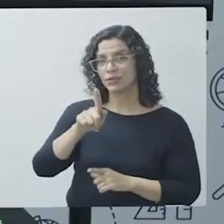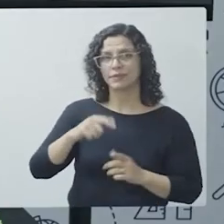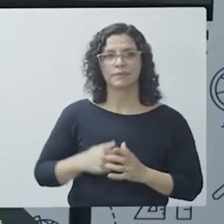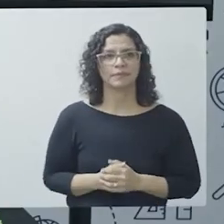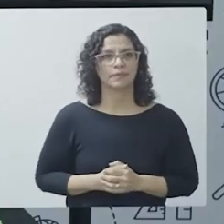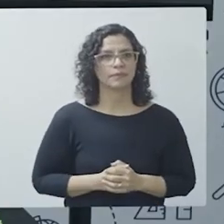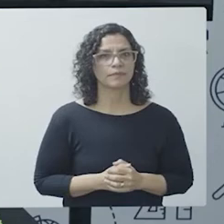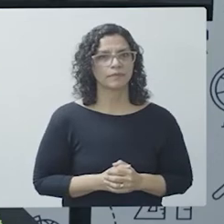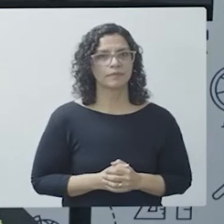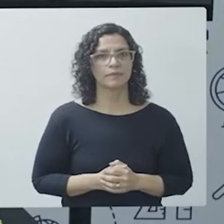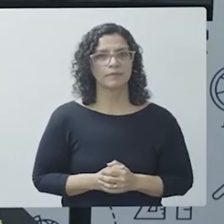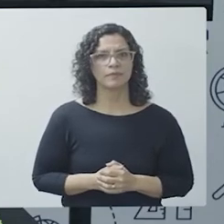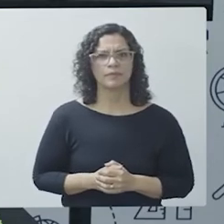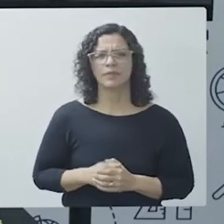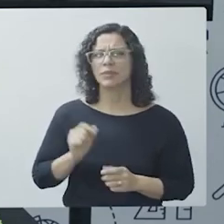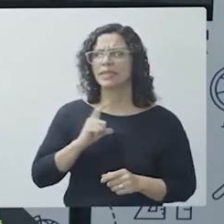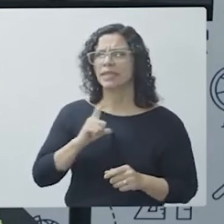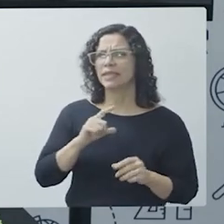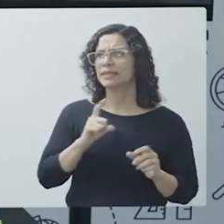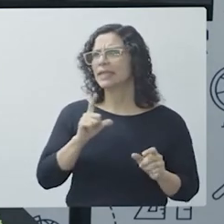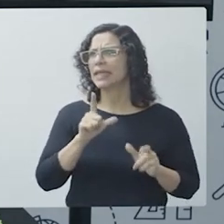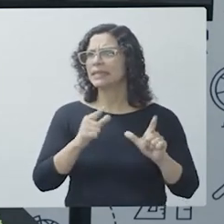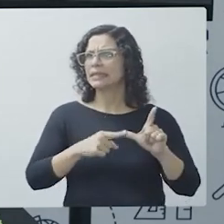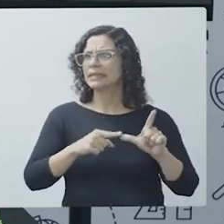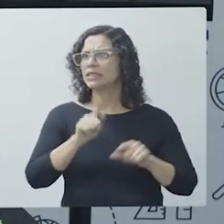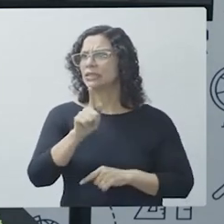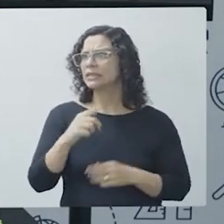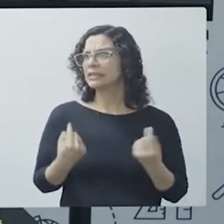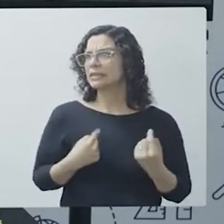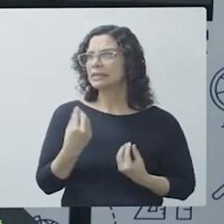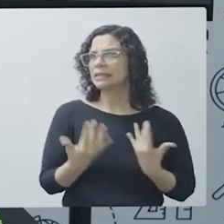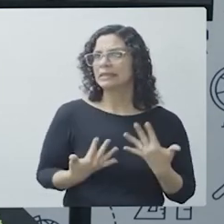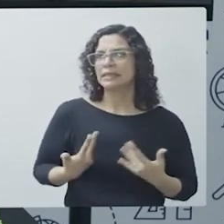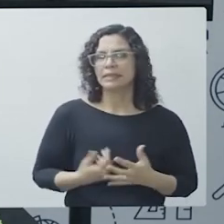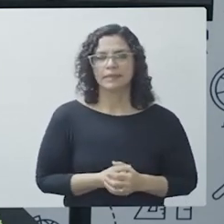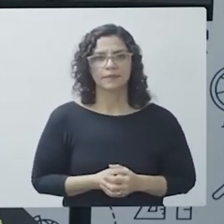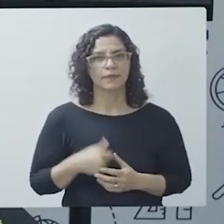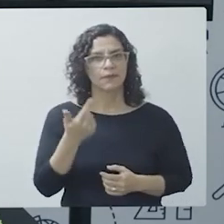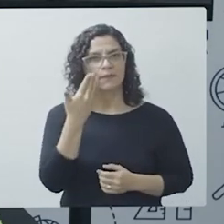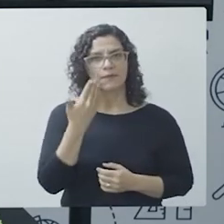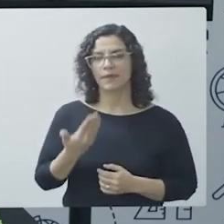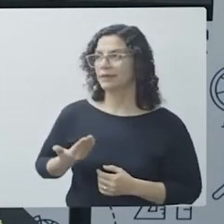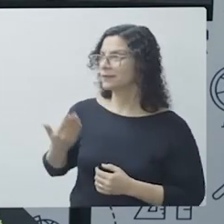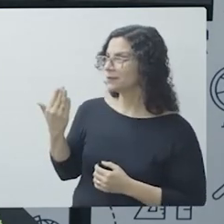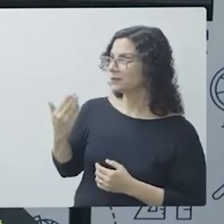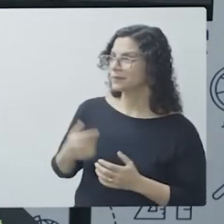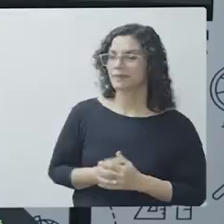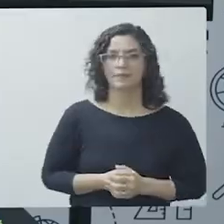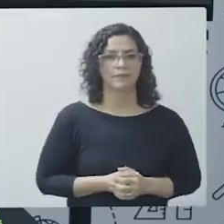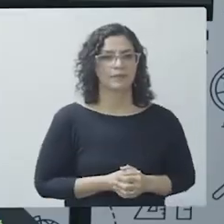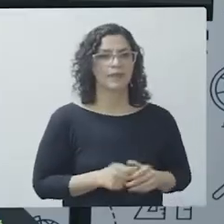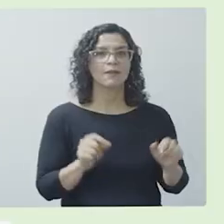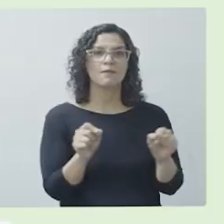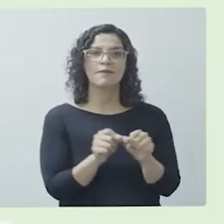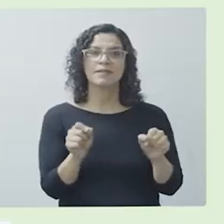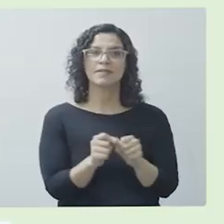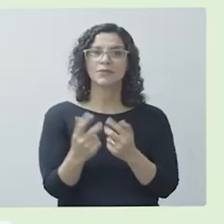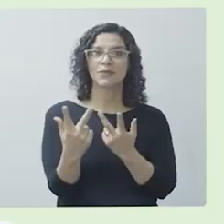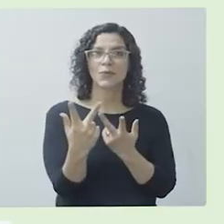letra G. O que será que temos na letra G? Olhem lá na tela de